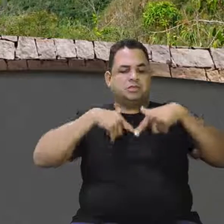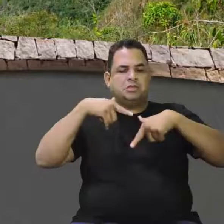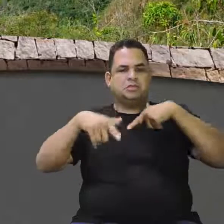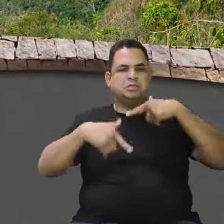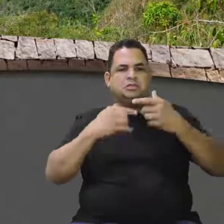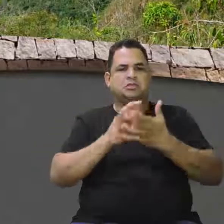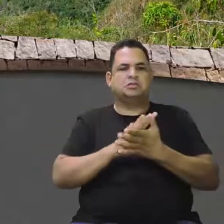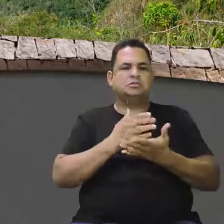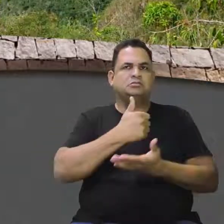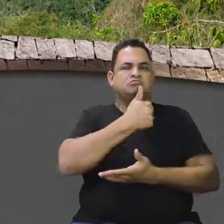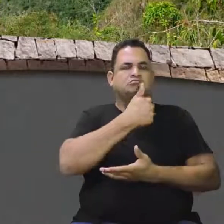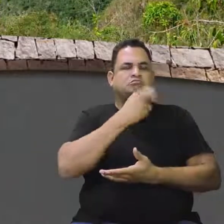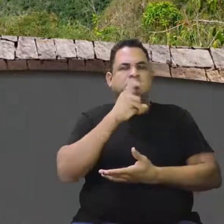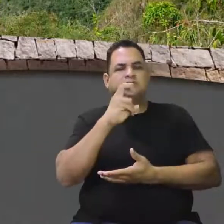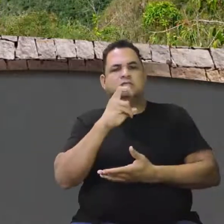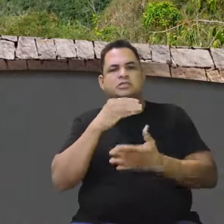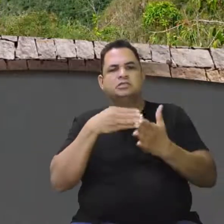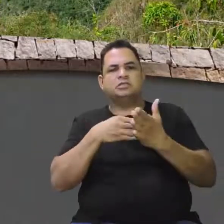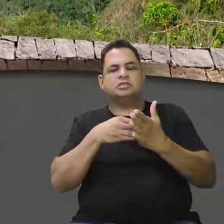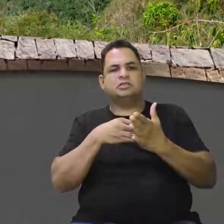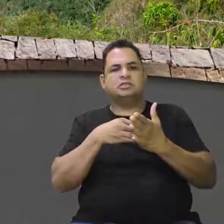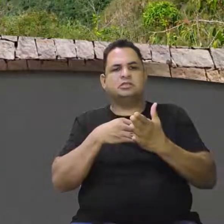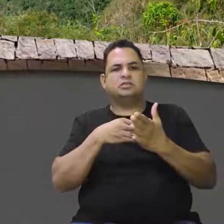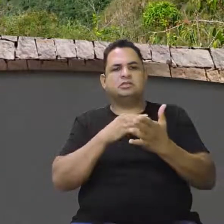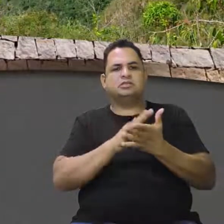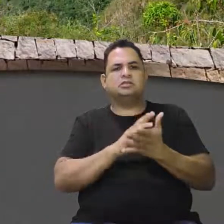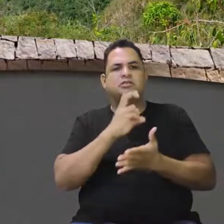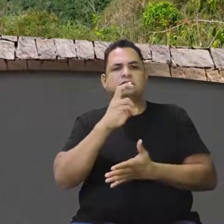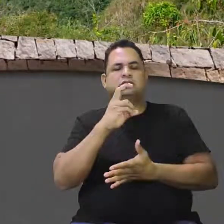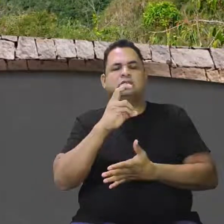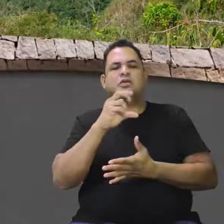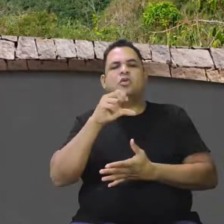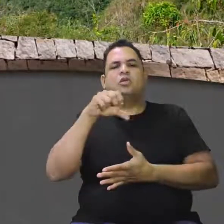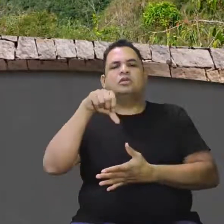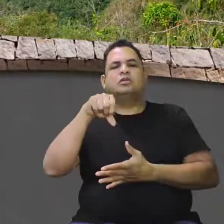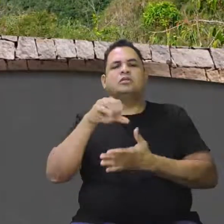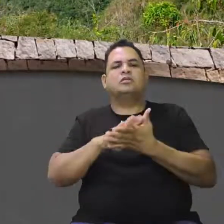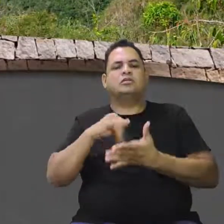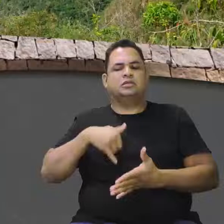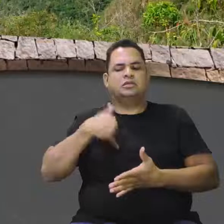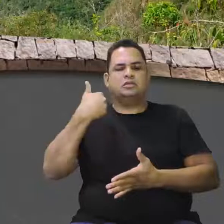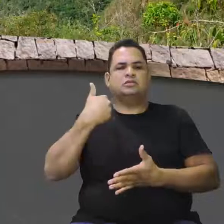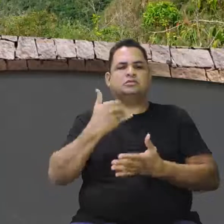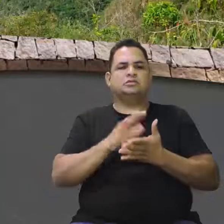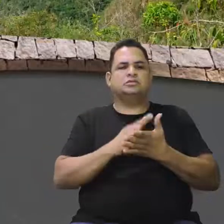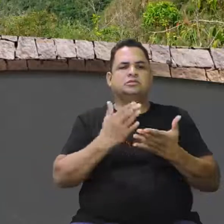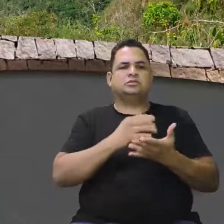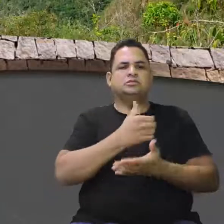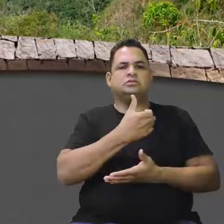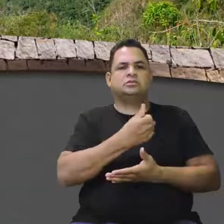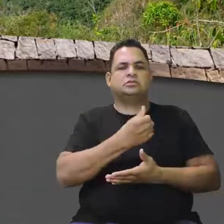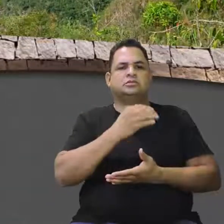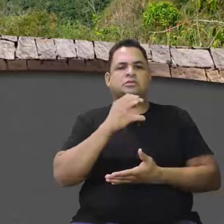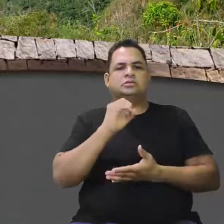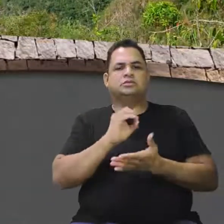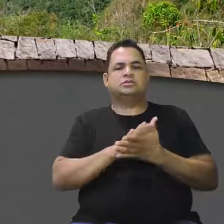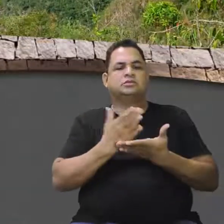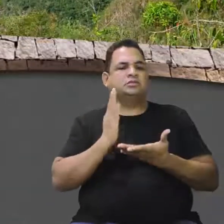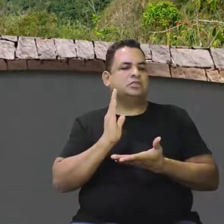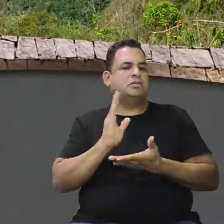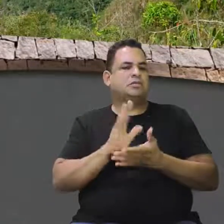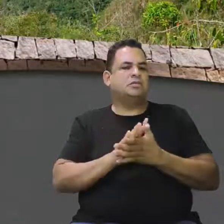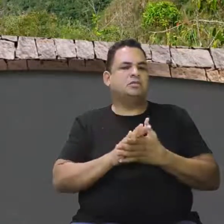que varia aí de 15 até 59 anos, que seria a partir de 60, é a população de